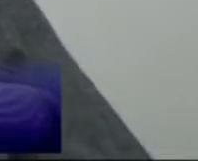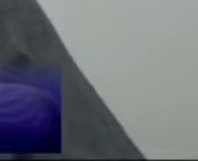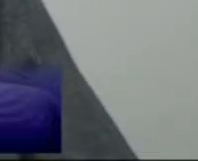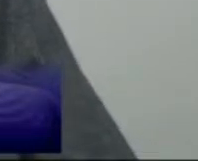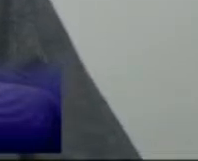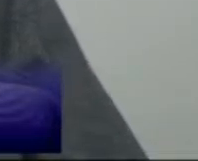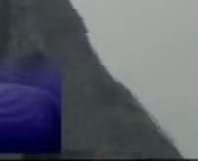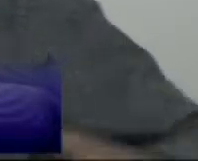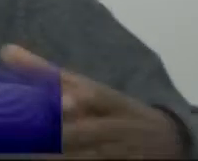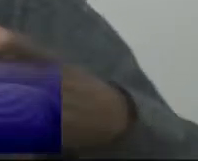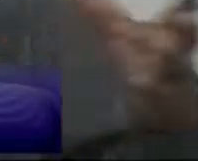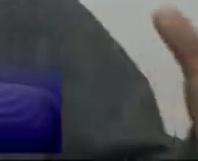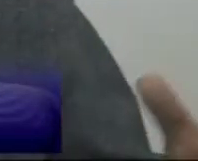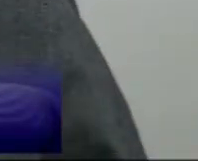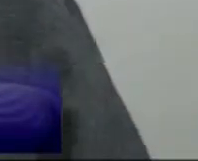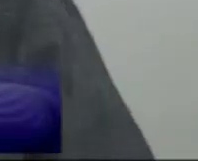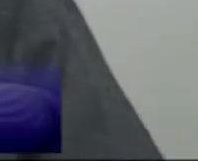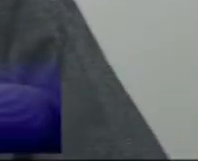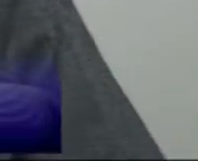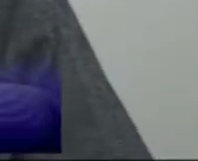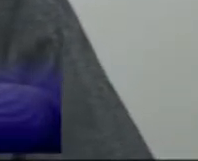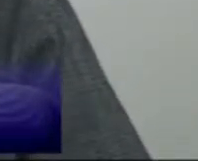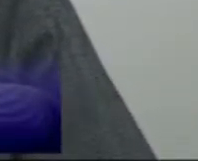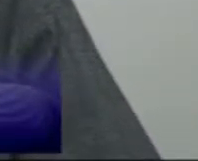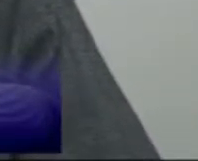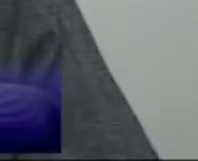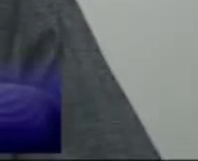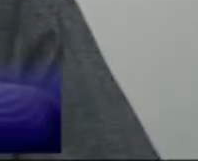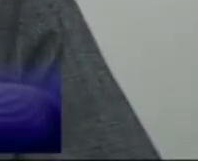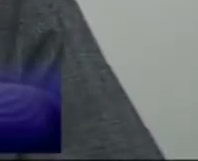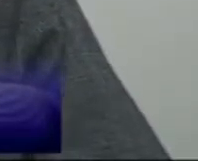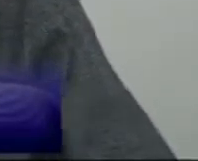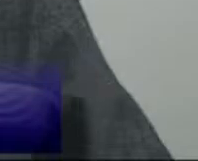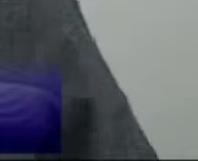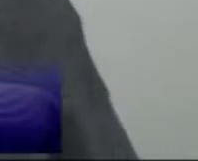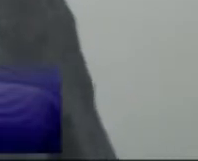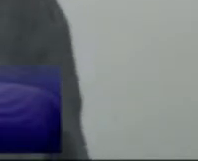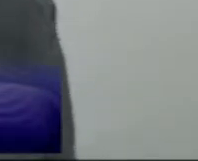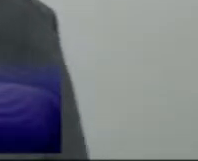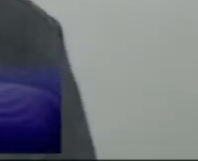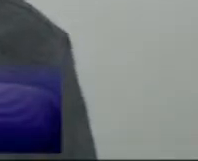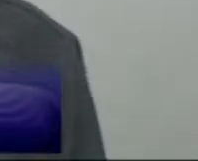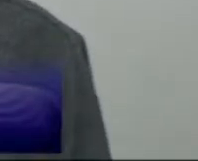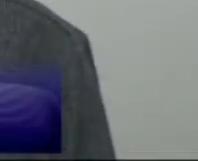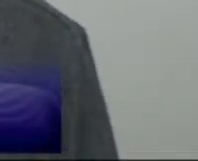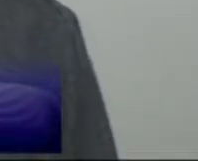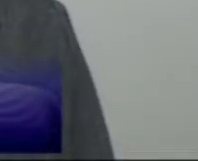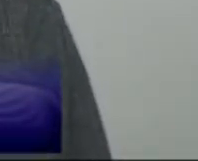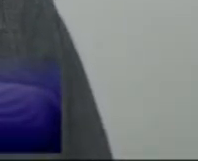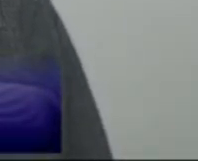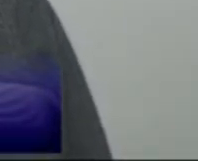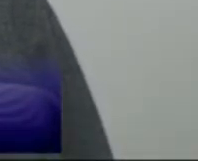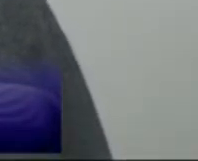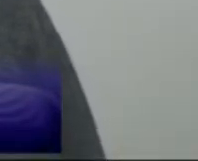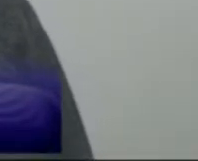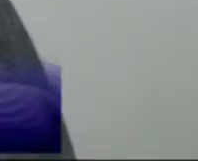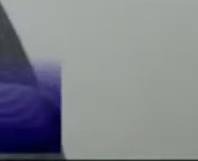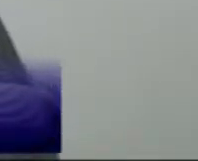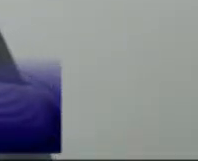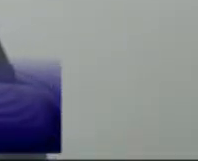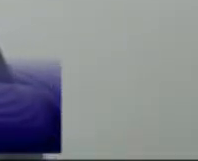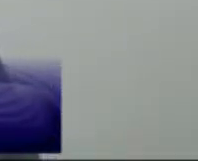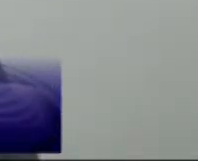popular. Eu acho que realmente isso além de dar mais transparência. E outra coisa que é